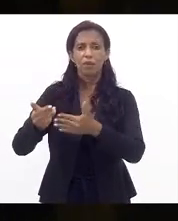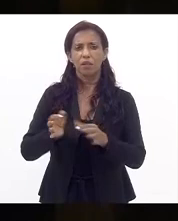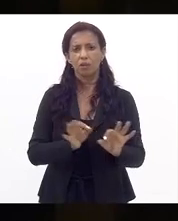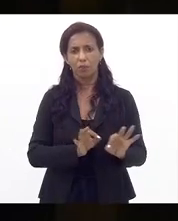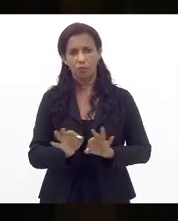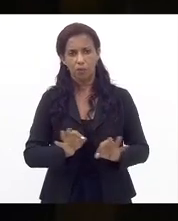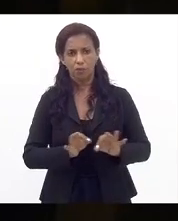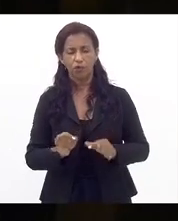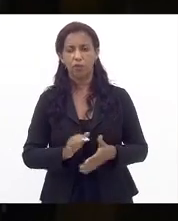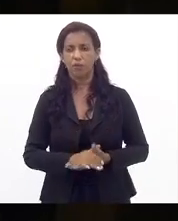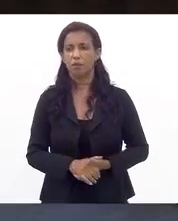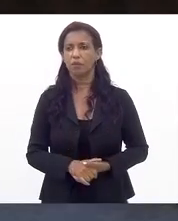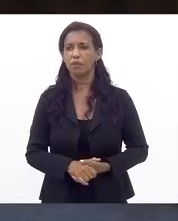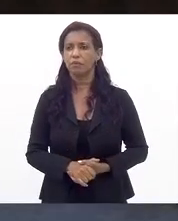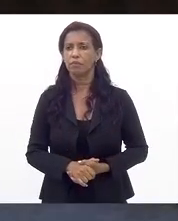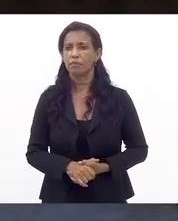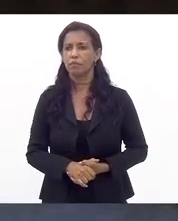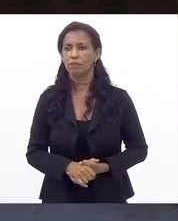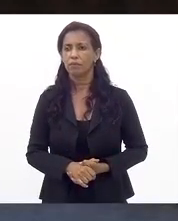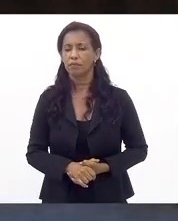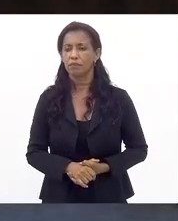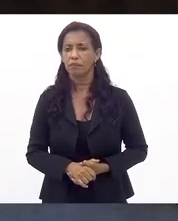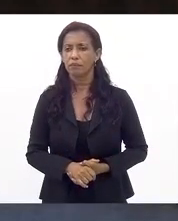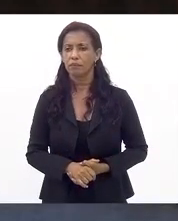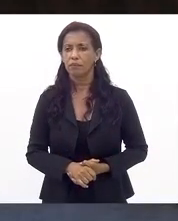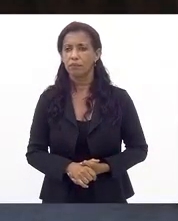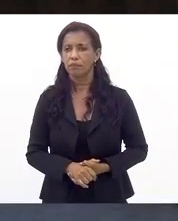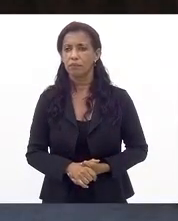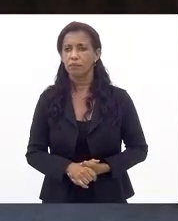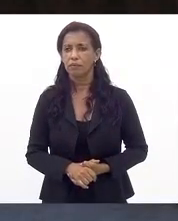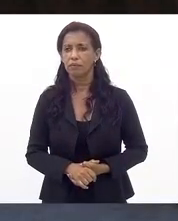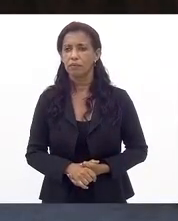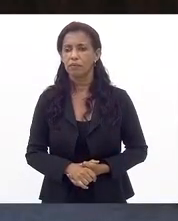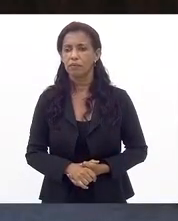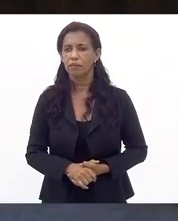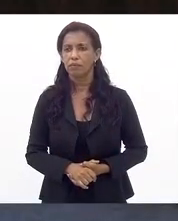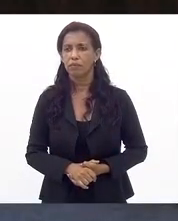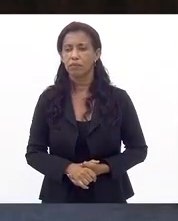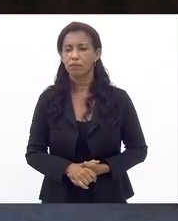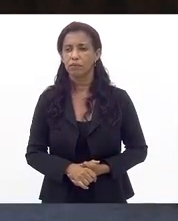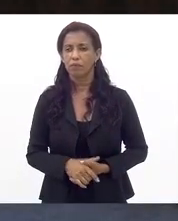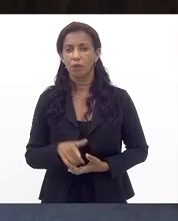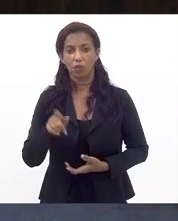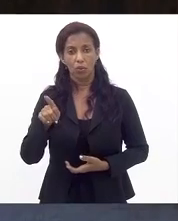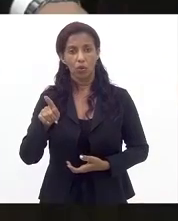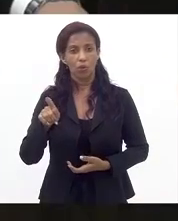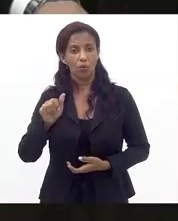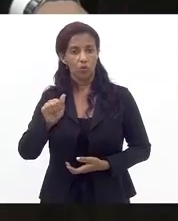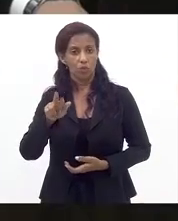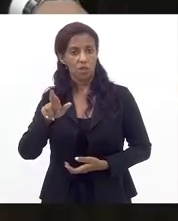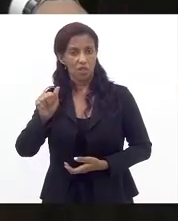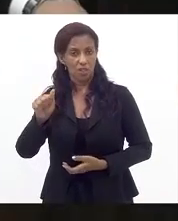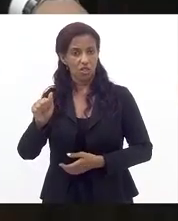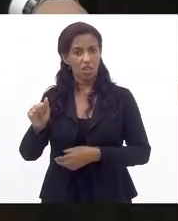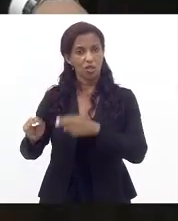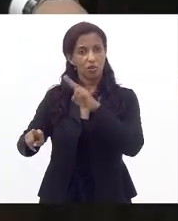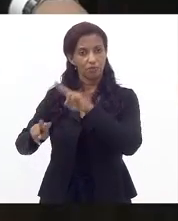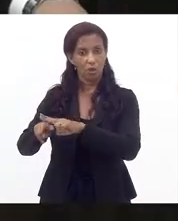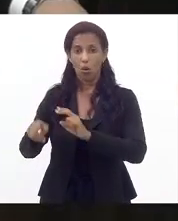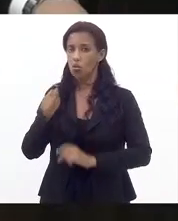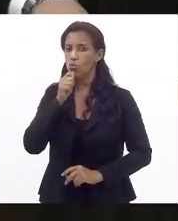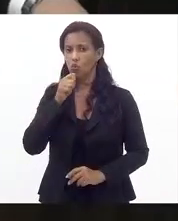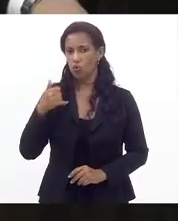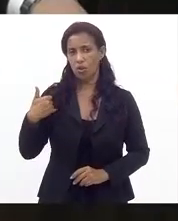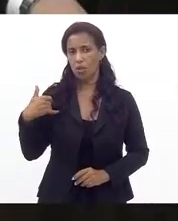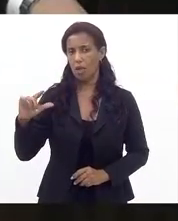projeto que localizou viu o silêncio da Correta que na verdade os agentes penitenciários que ele a polícia penal não tinha idade